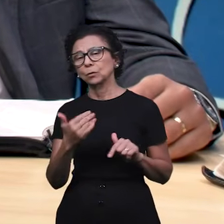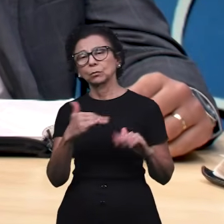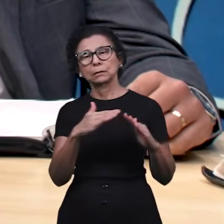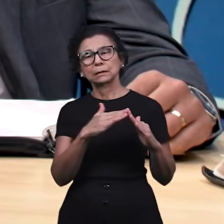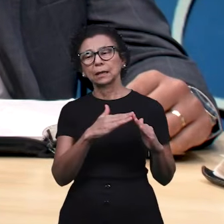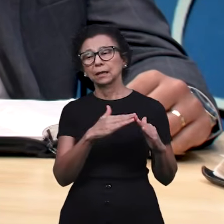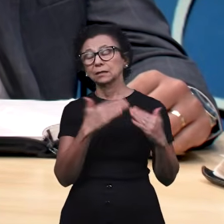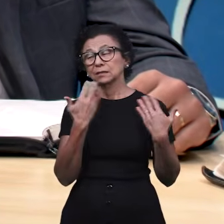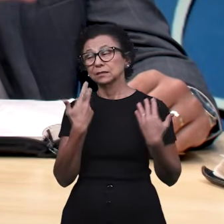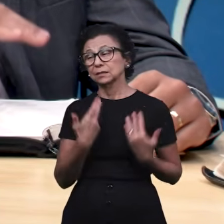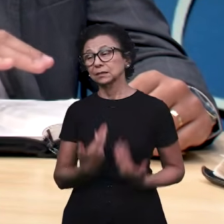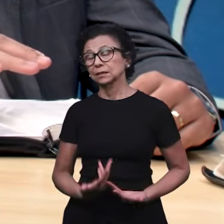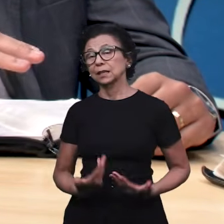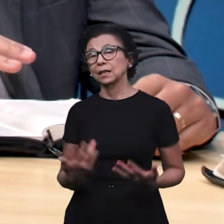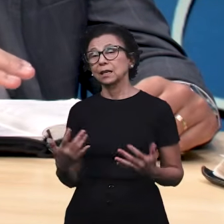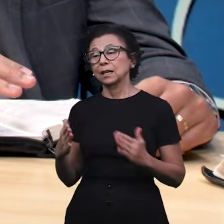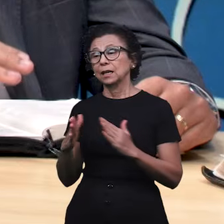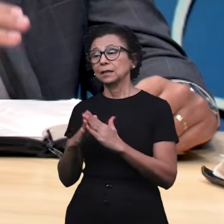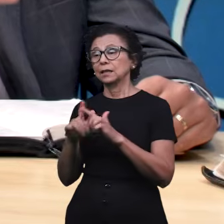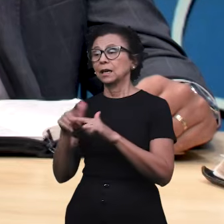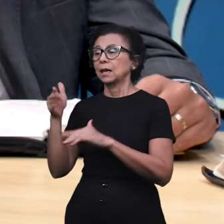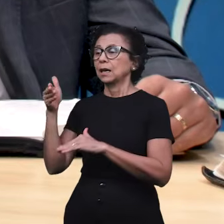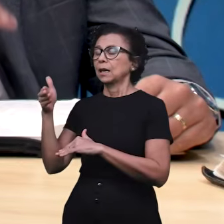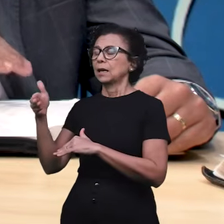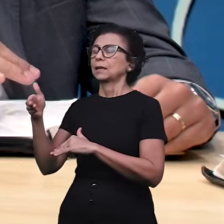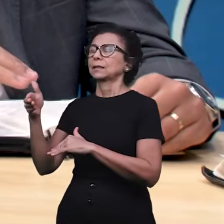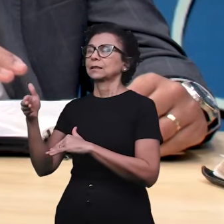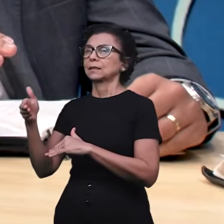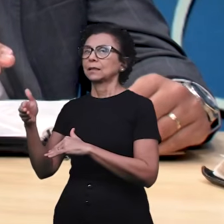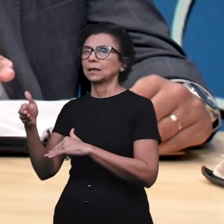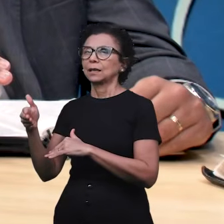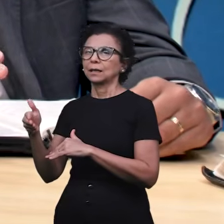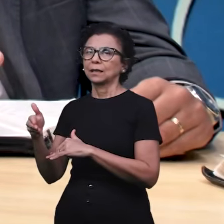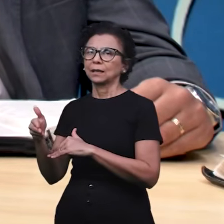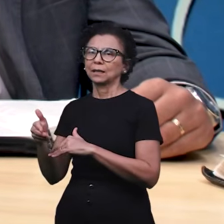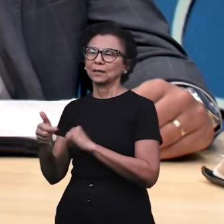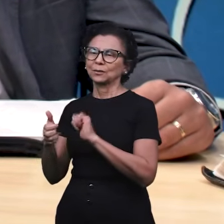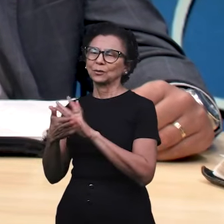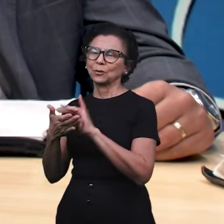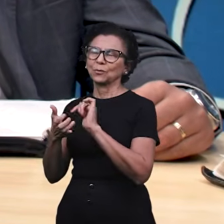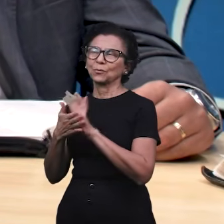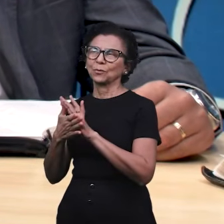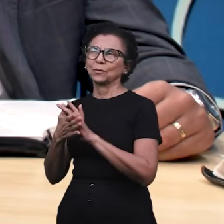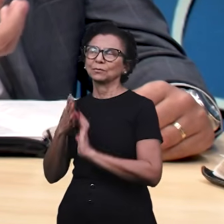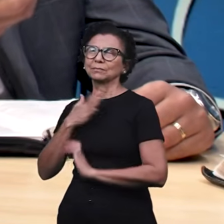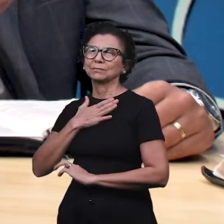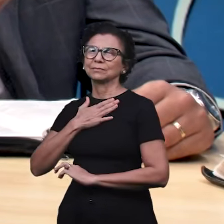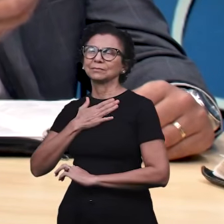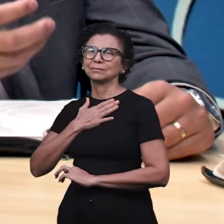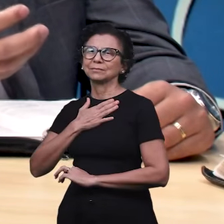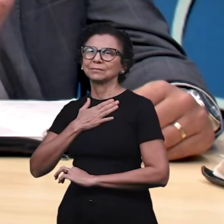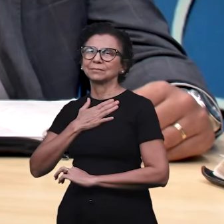Ali o louvor, ao entrar na igreja, já estabelece a comunhão, já quebra toda